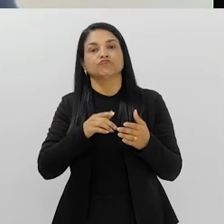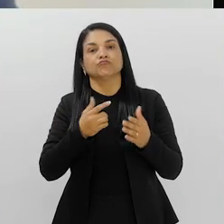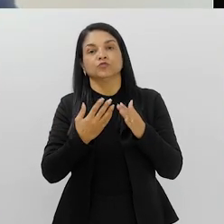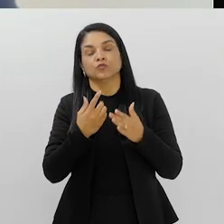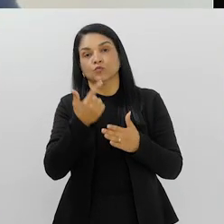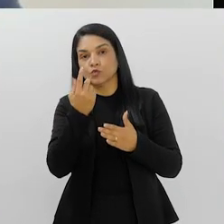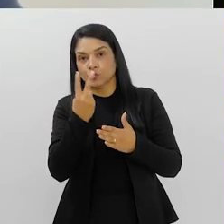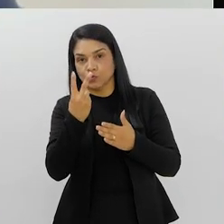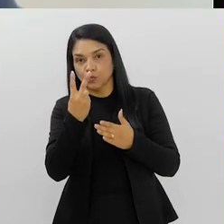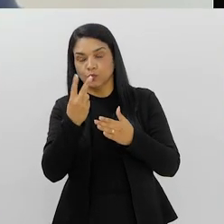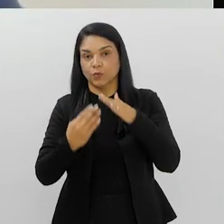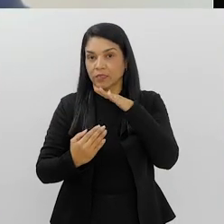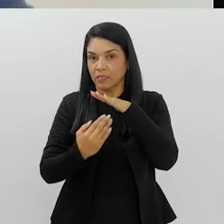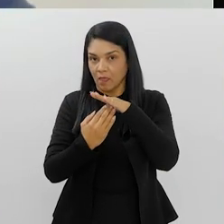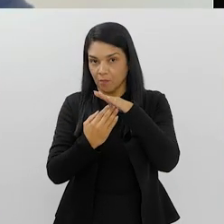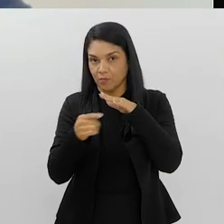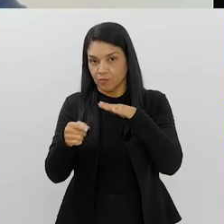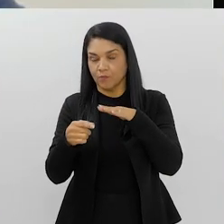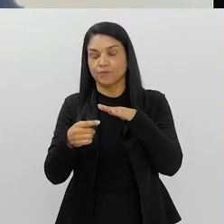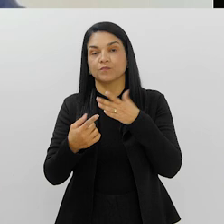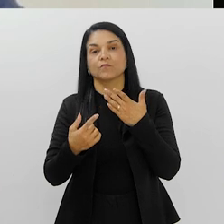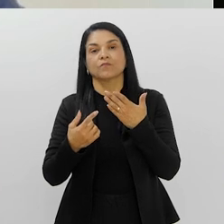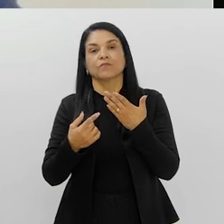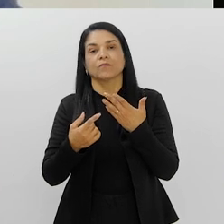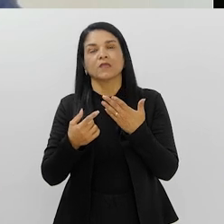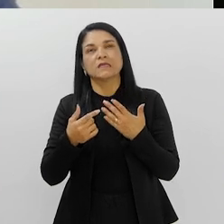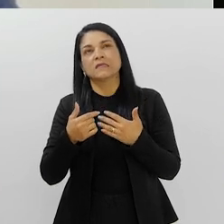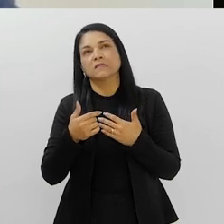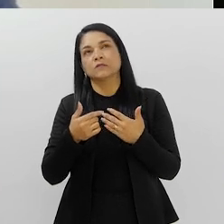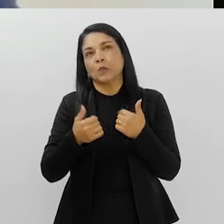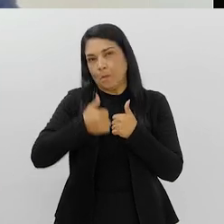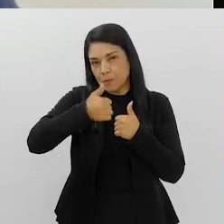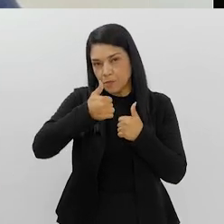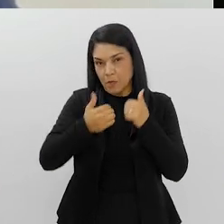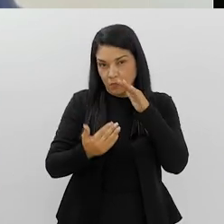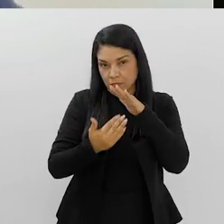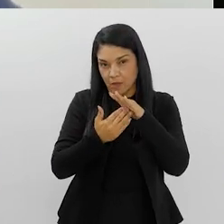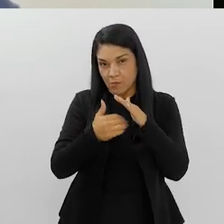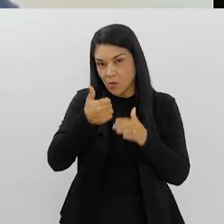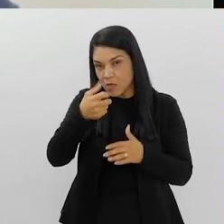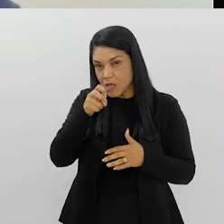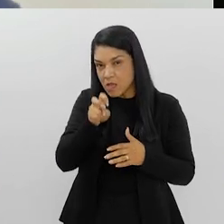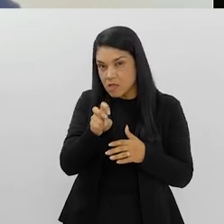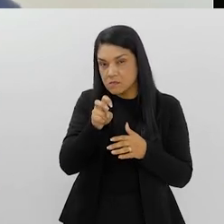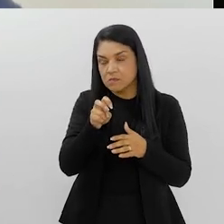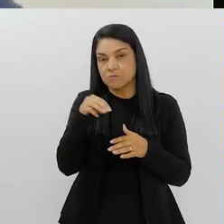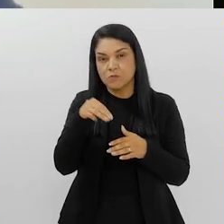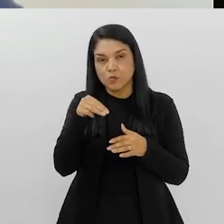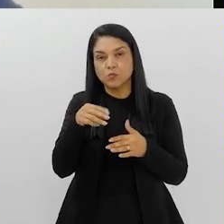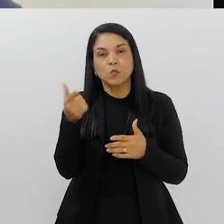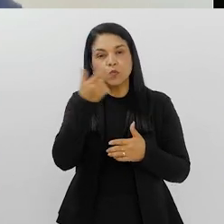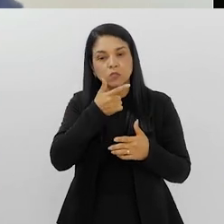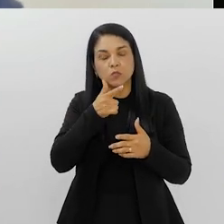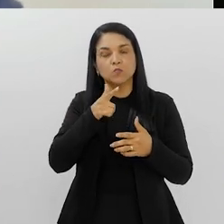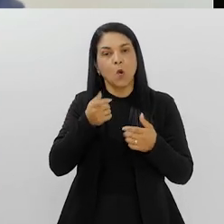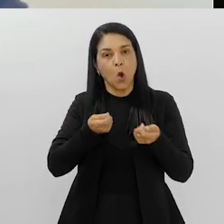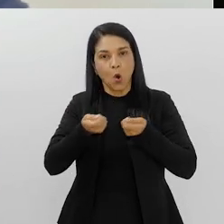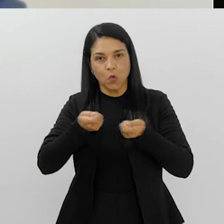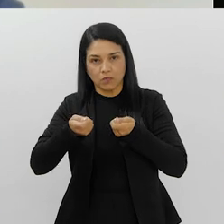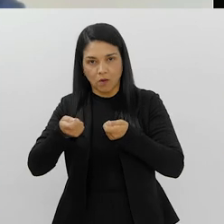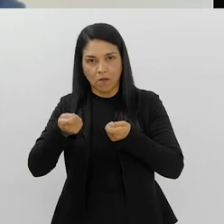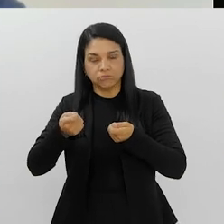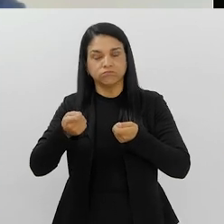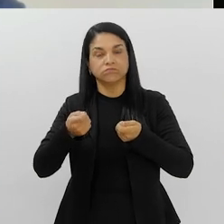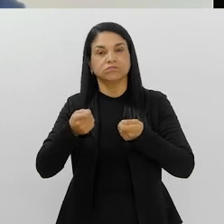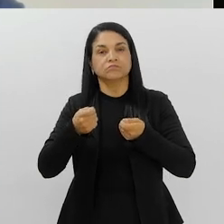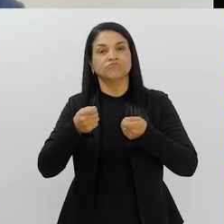parte, a gente voltou no segundo tempo, né, no primeiro jogo. Até os 15 minutos, a gente começou a ter mais posse de bola, conseguiu controlar mais o jogo. Depois